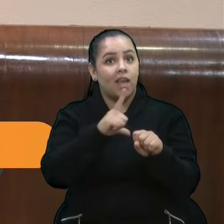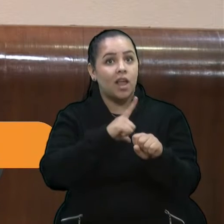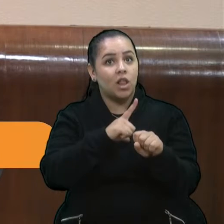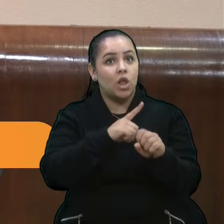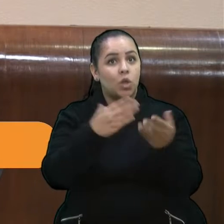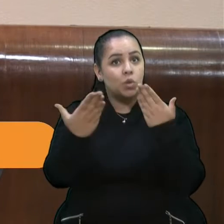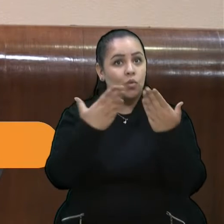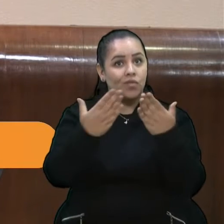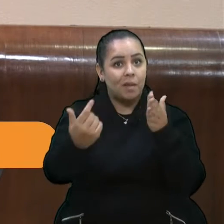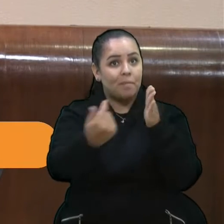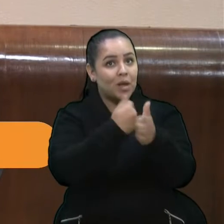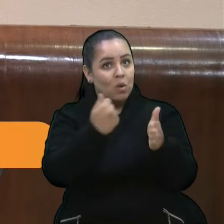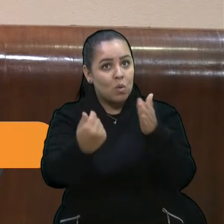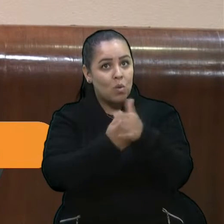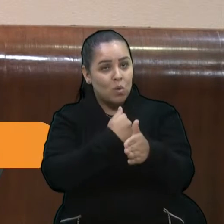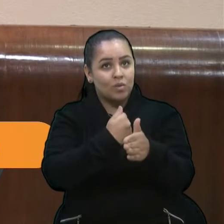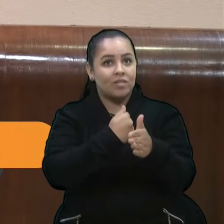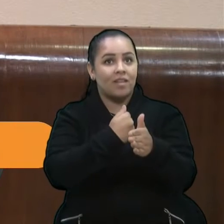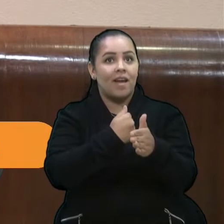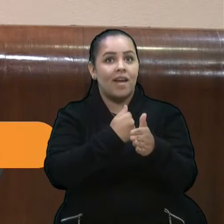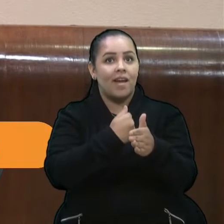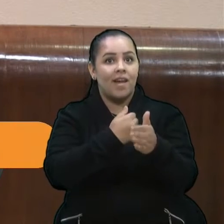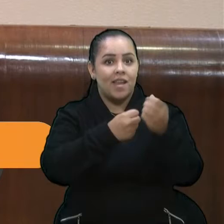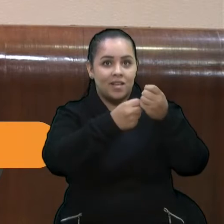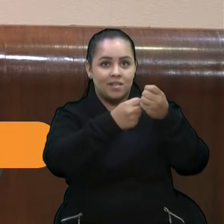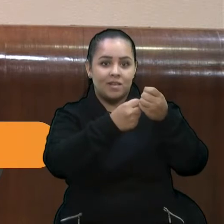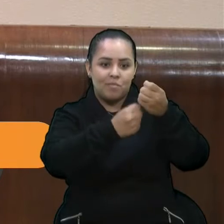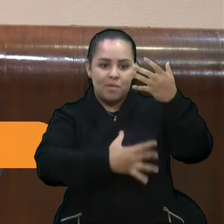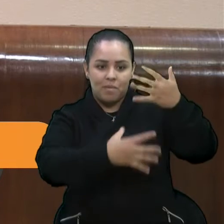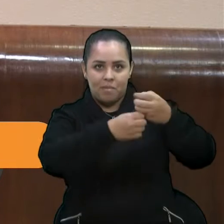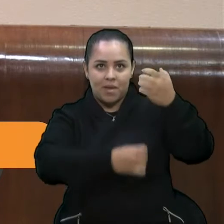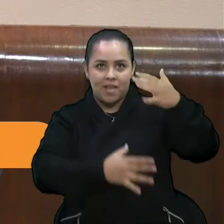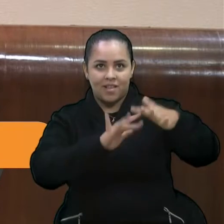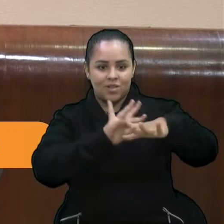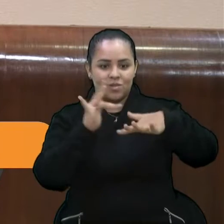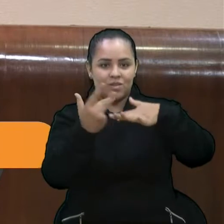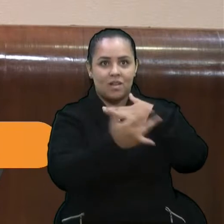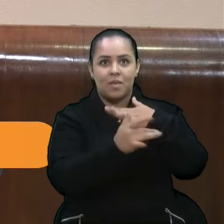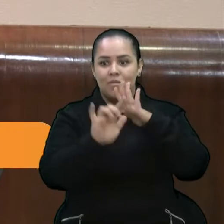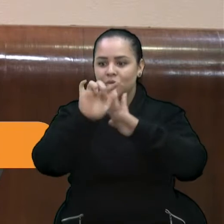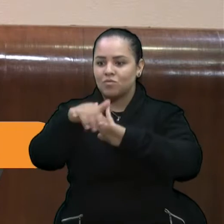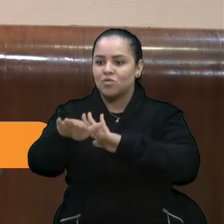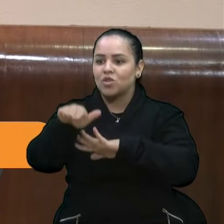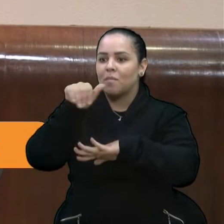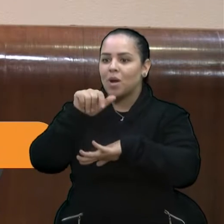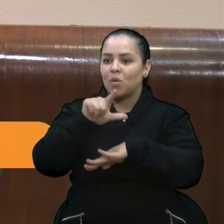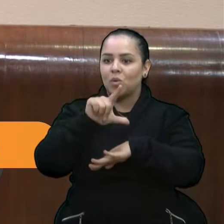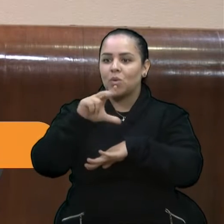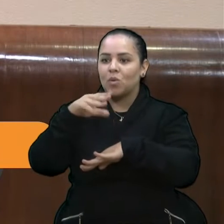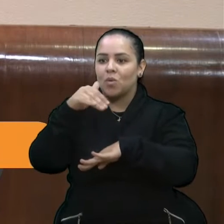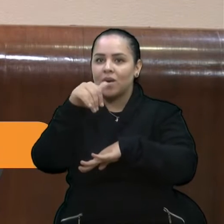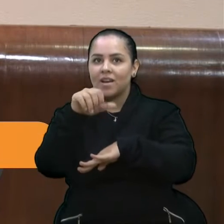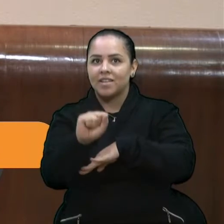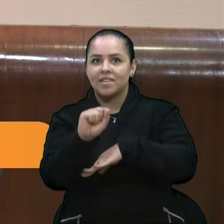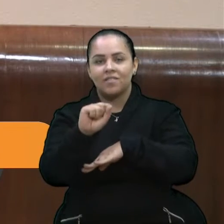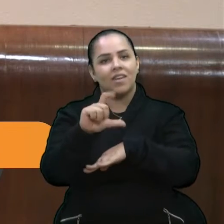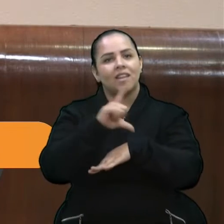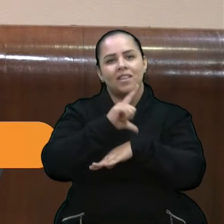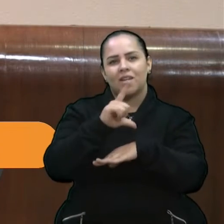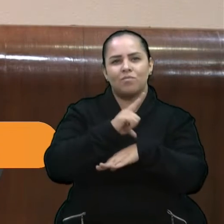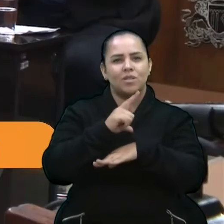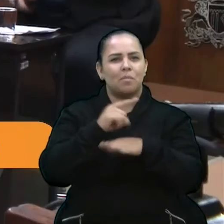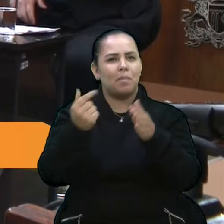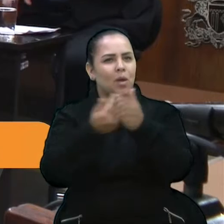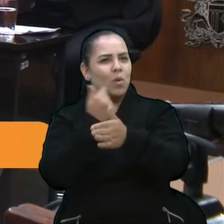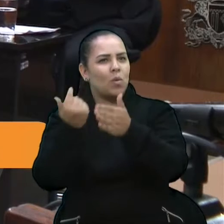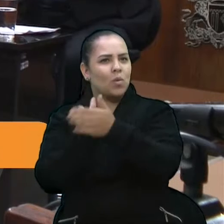seu recado, através das redes sociais. Daqui a pouquinho eu vou chamar o Lucas Marques, que vai trazer também alguns questionamentos para